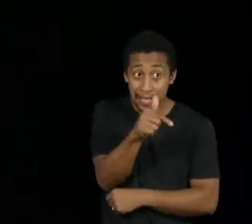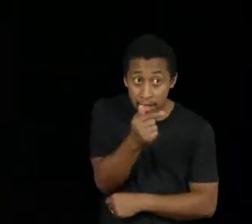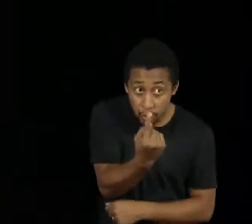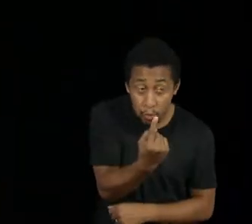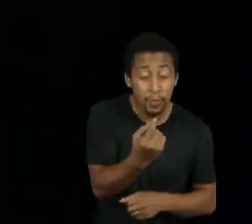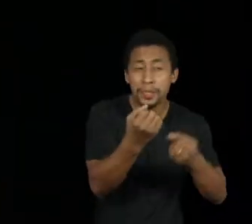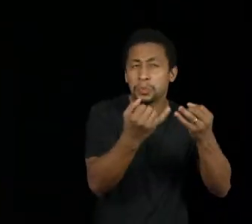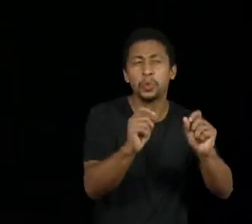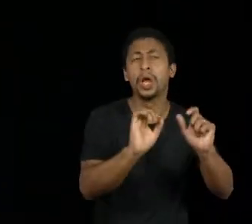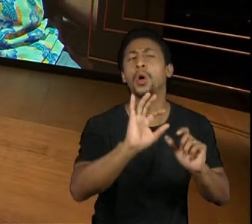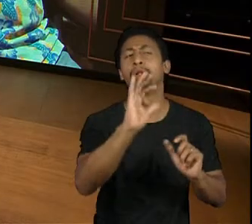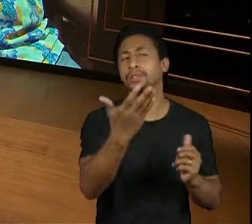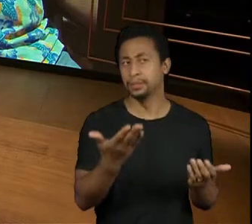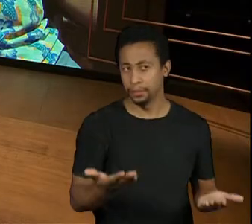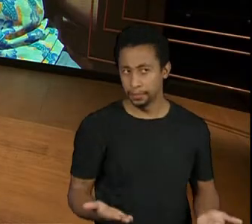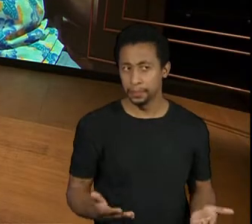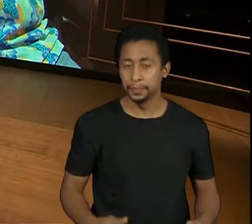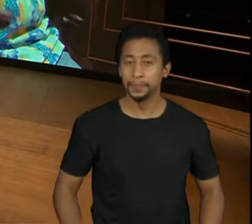você aprontou por lá.